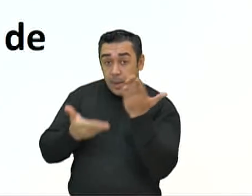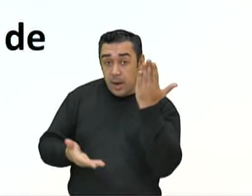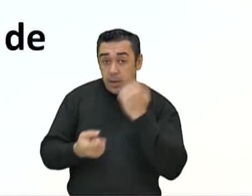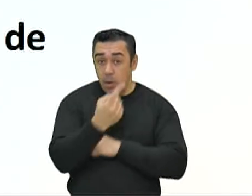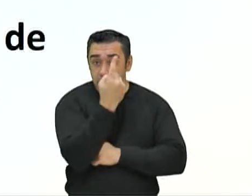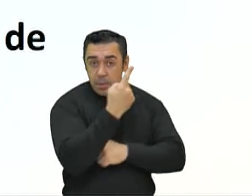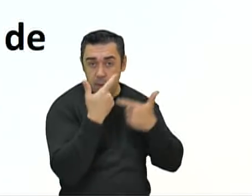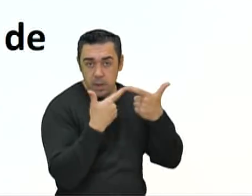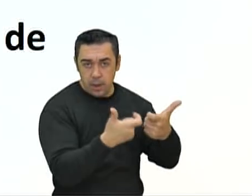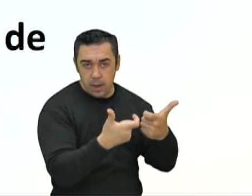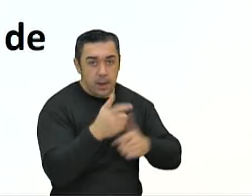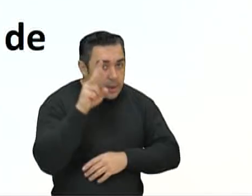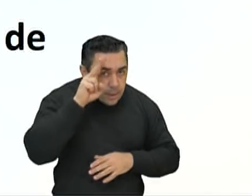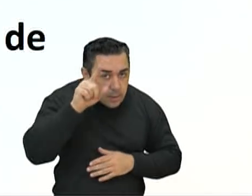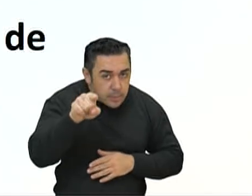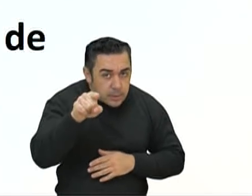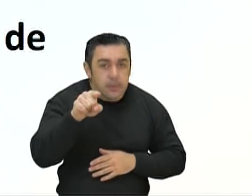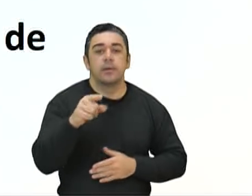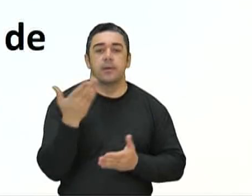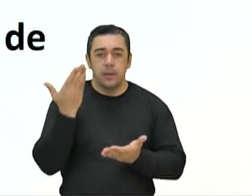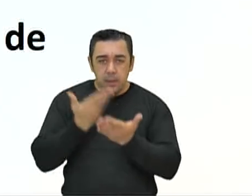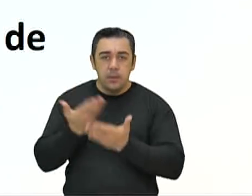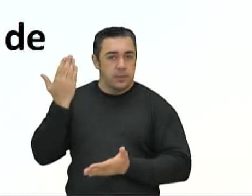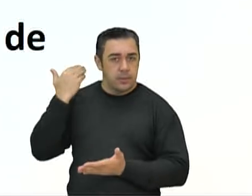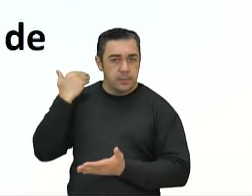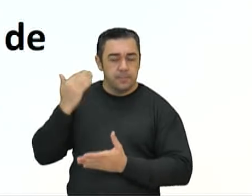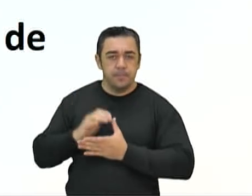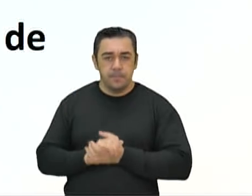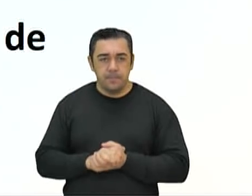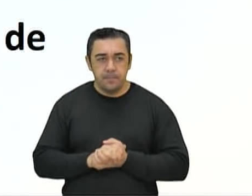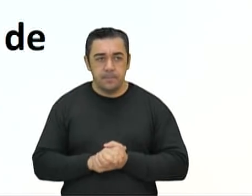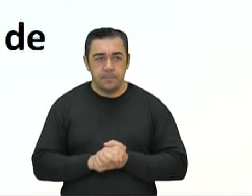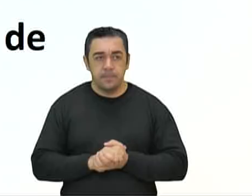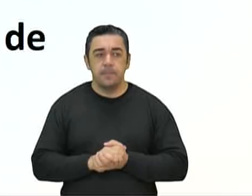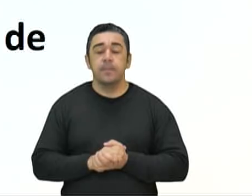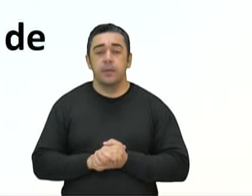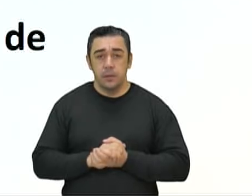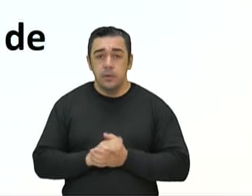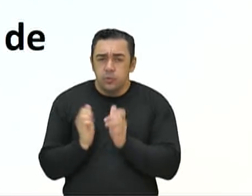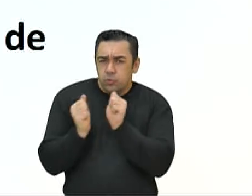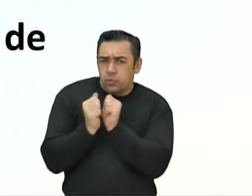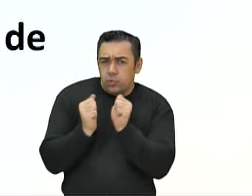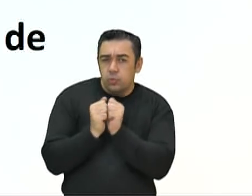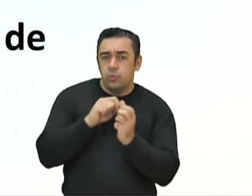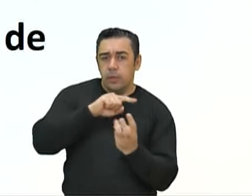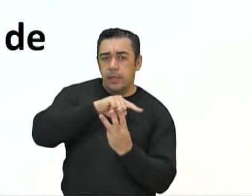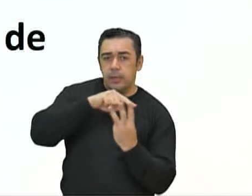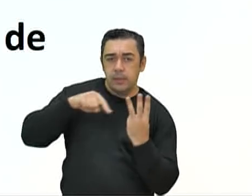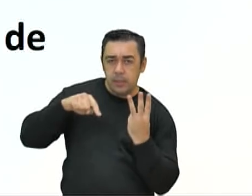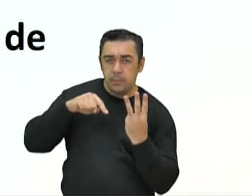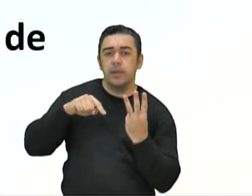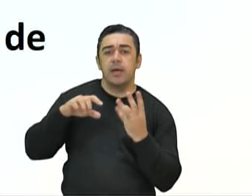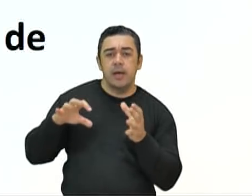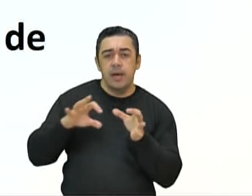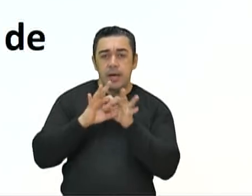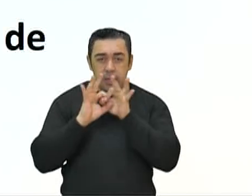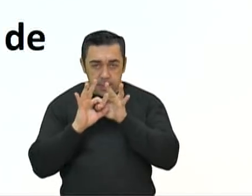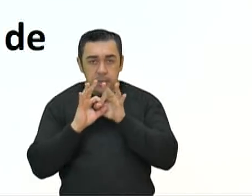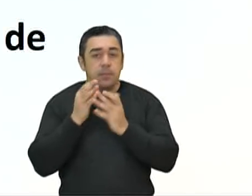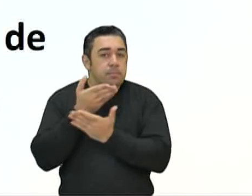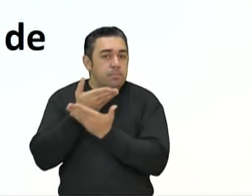Guerra Mundial. Lembra disso, de aulas anteriores? Ela lutou ao lado da Tríplice Aliança e perdeu a